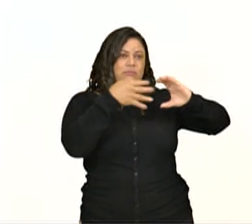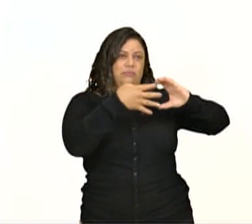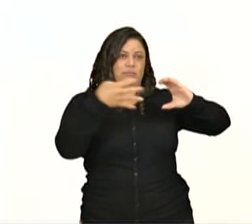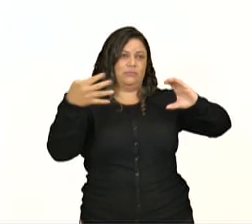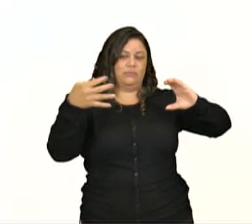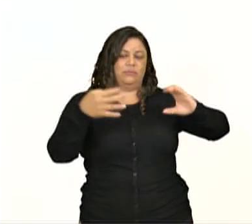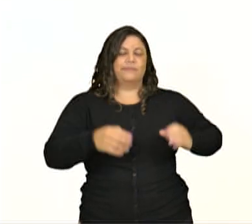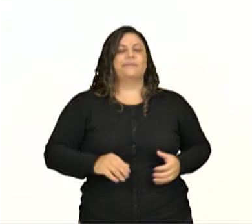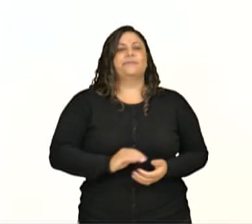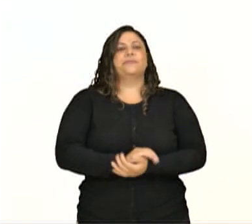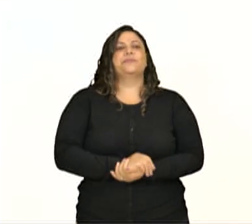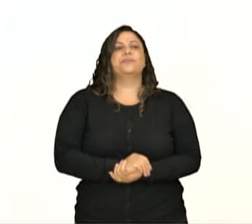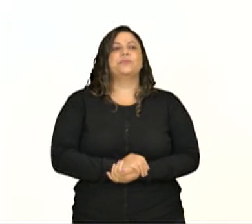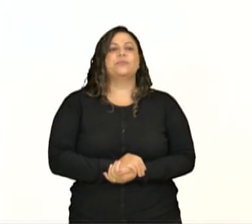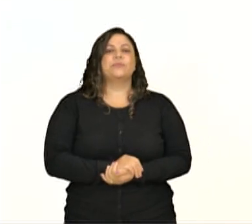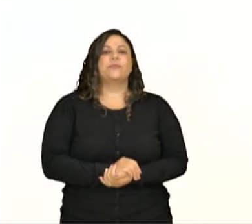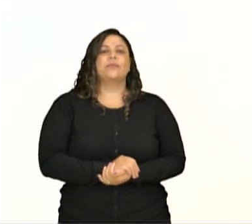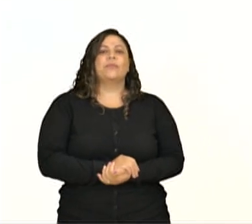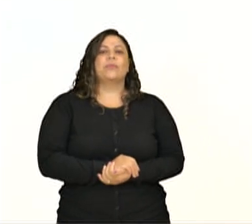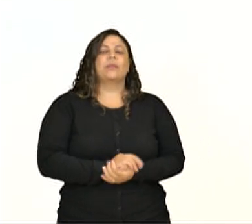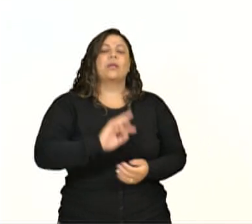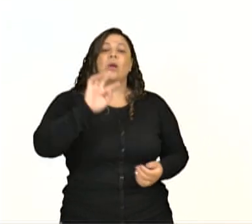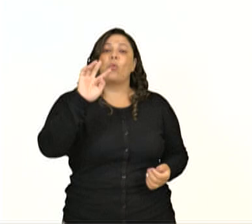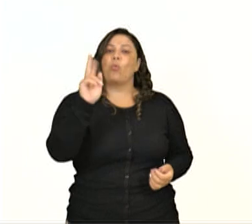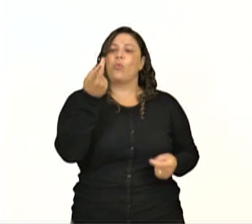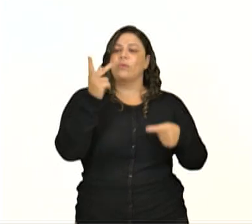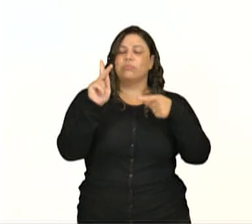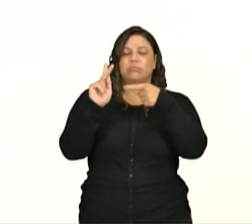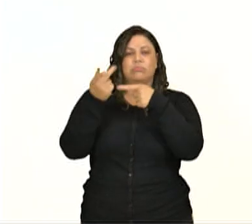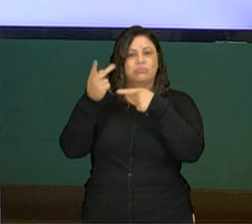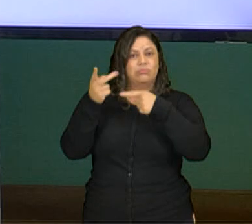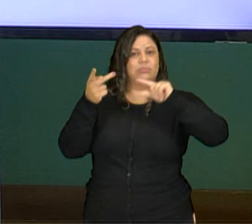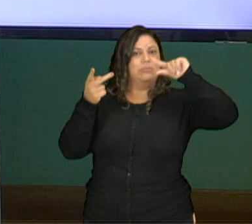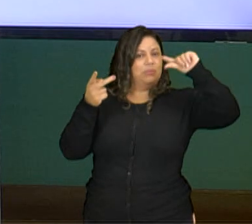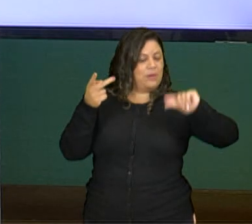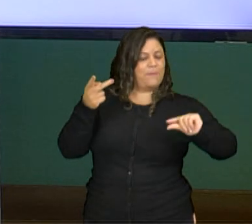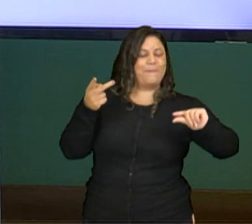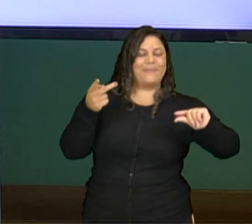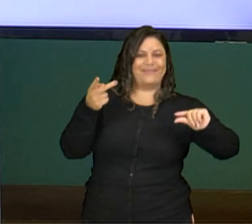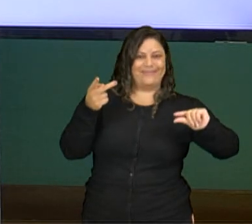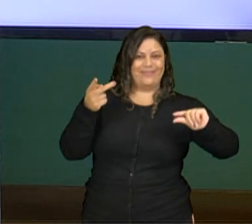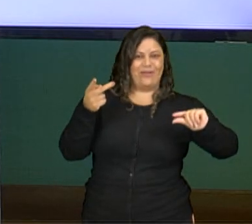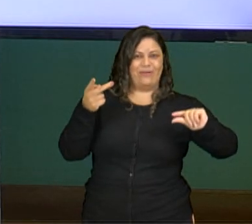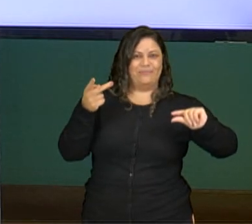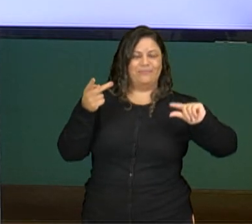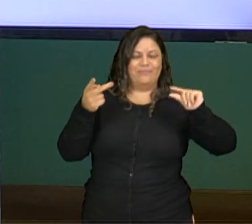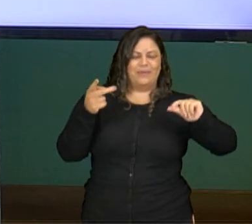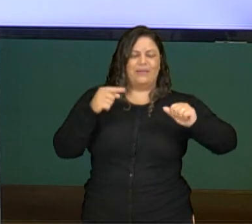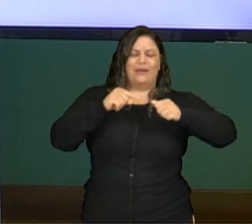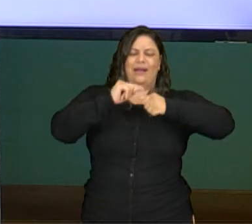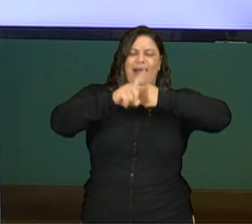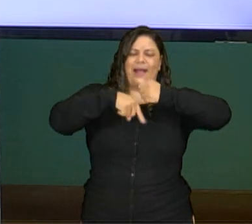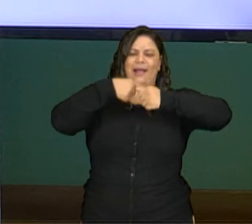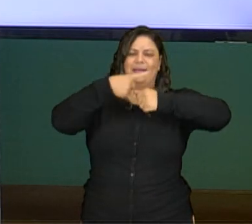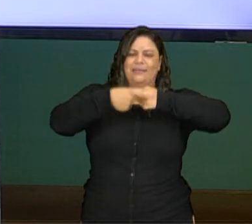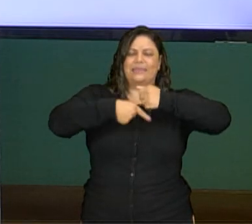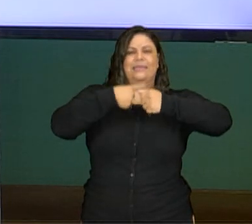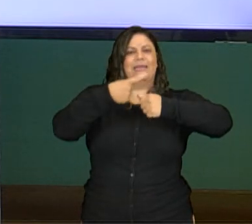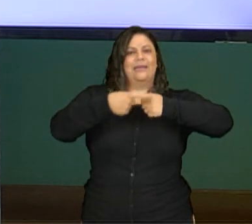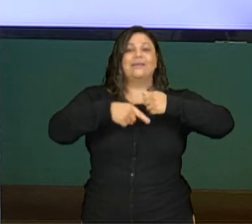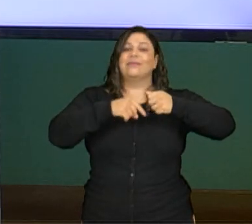de carbono. O hidrogênio é o menor átomo que nós temos na natureza até